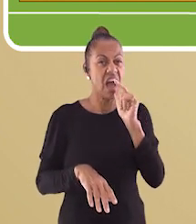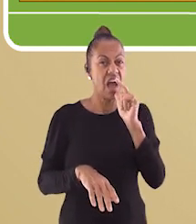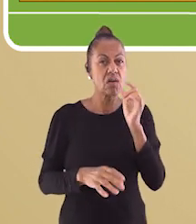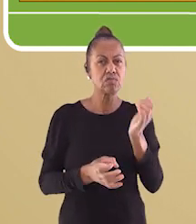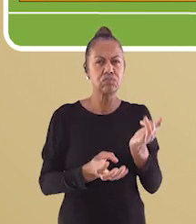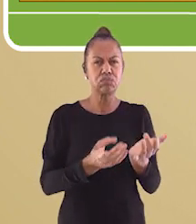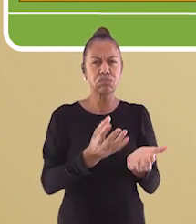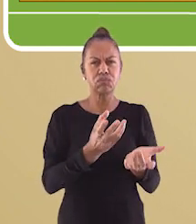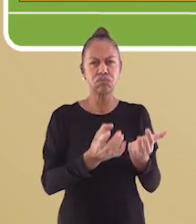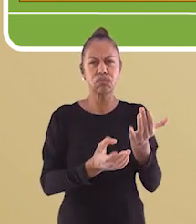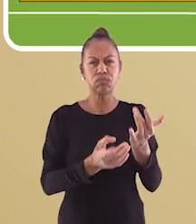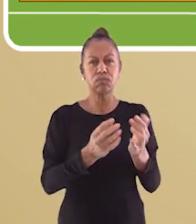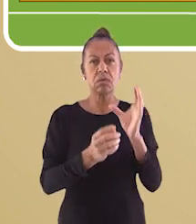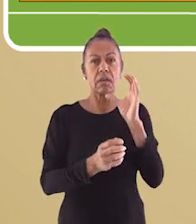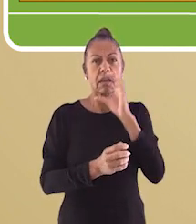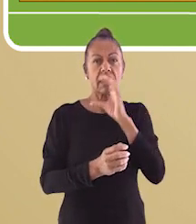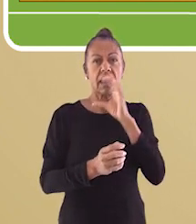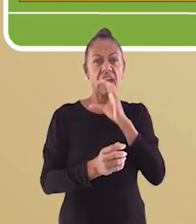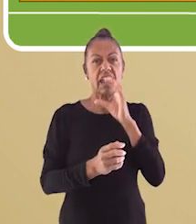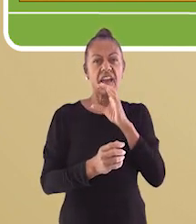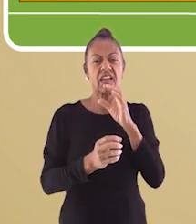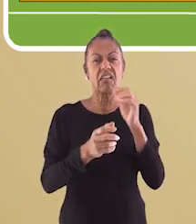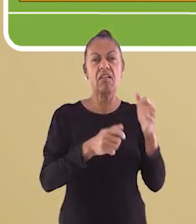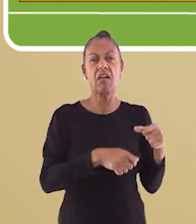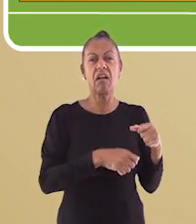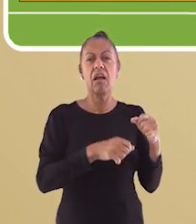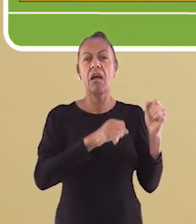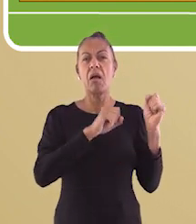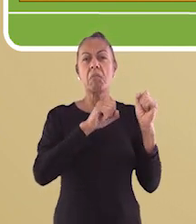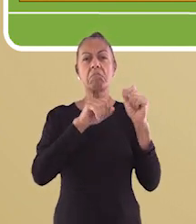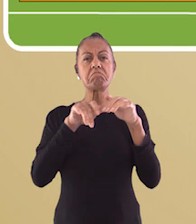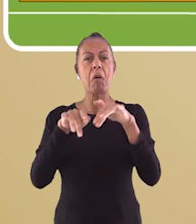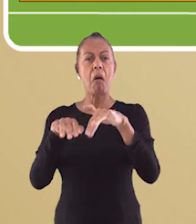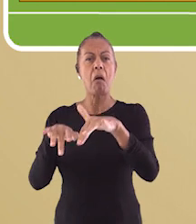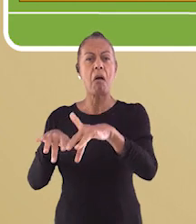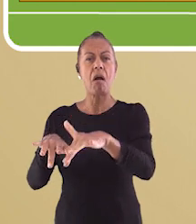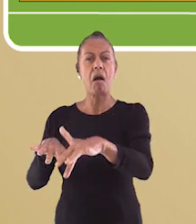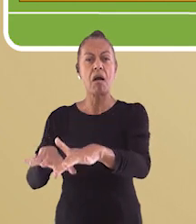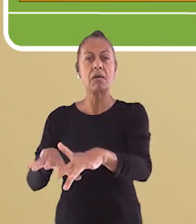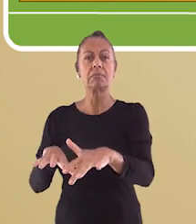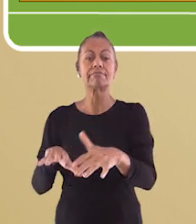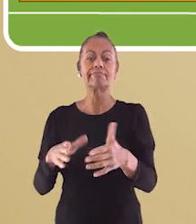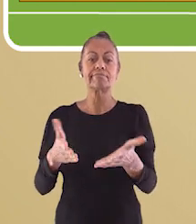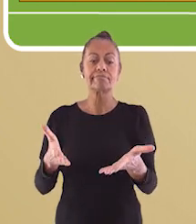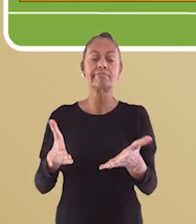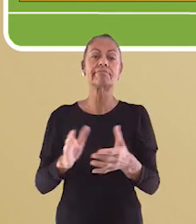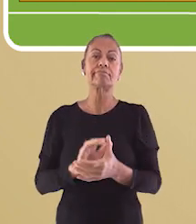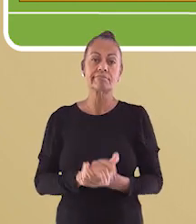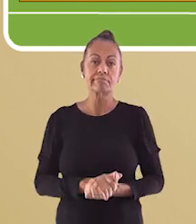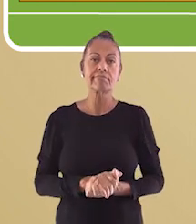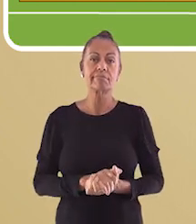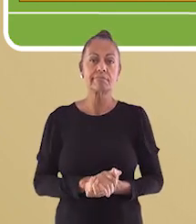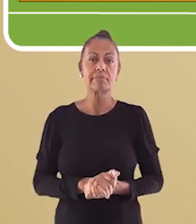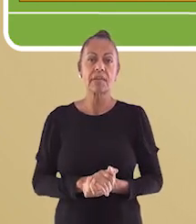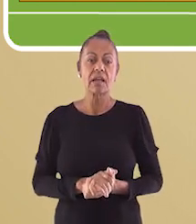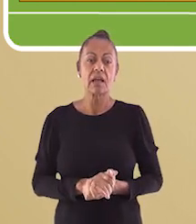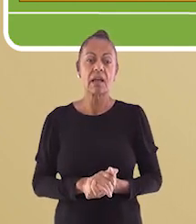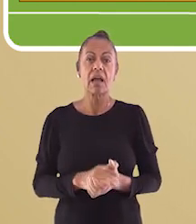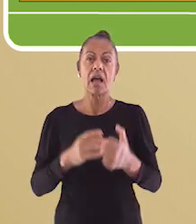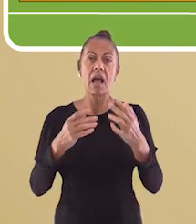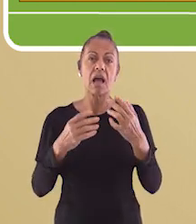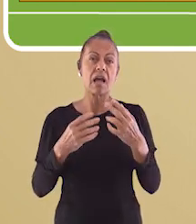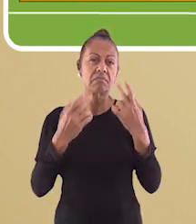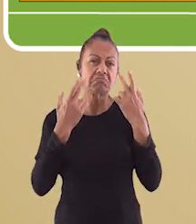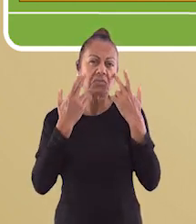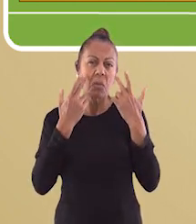em alta temperatura é despejado em rios e lagos, às vezes no mar também. Normalmente essa água é usada em centrais